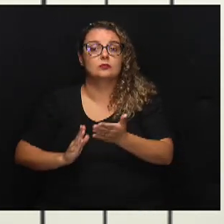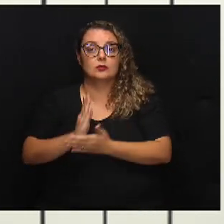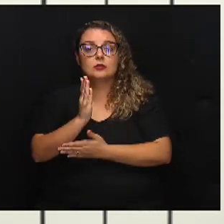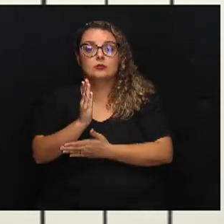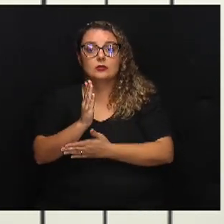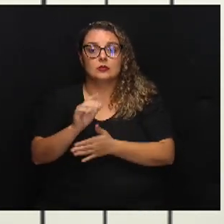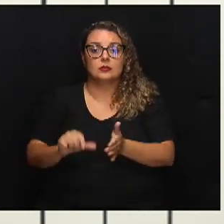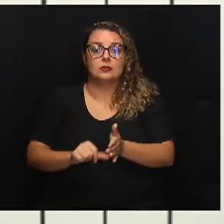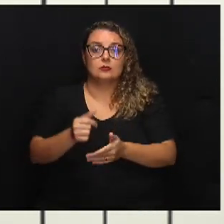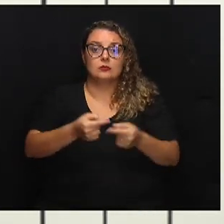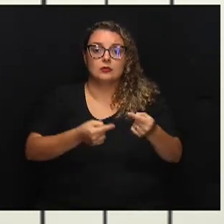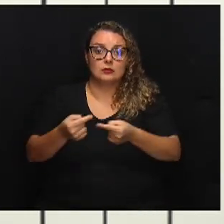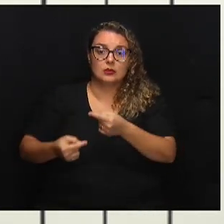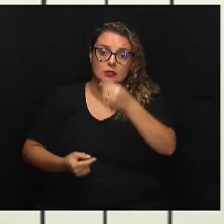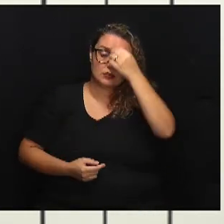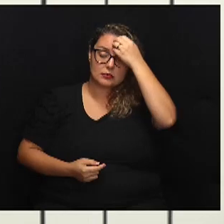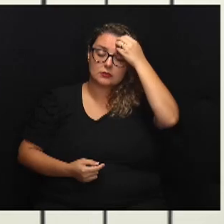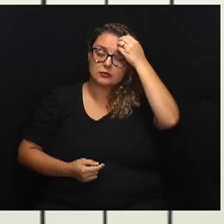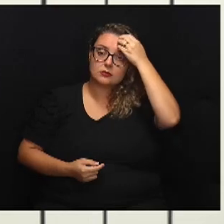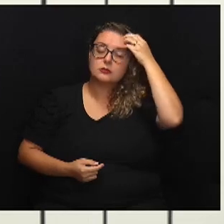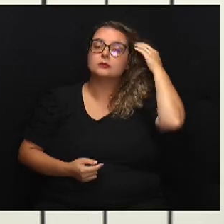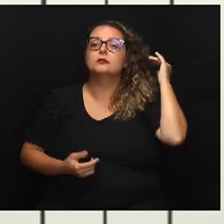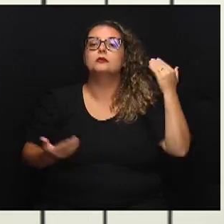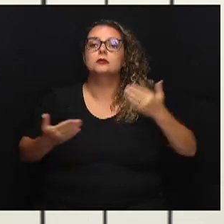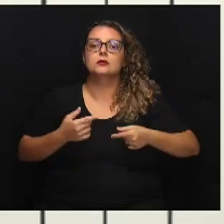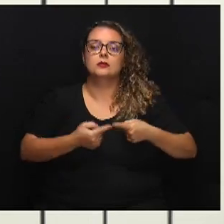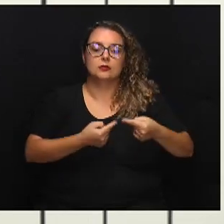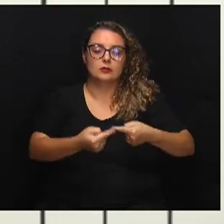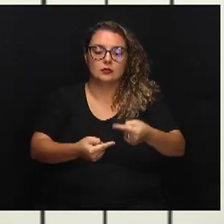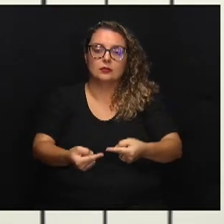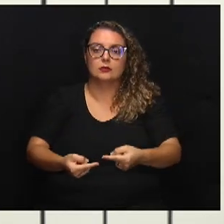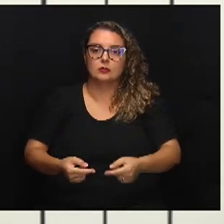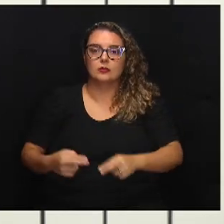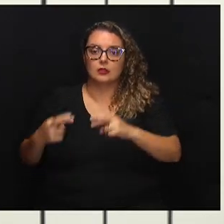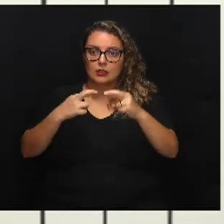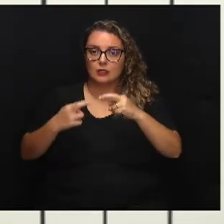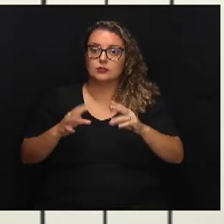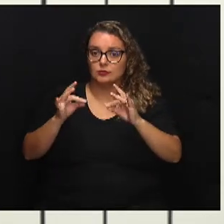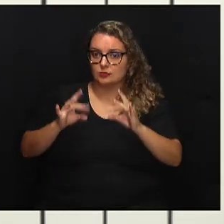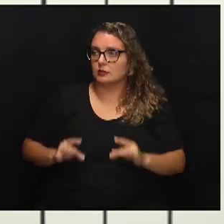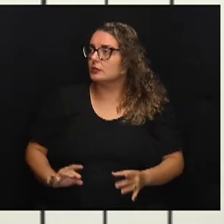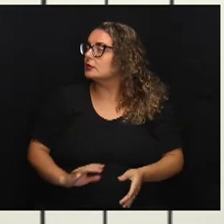em primeira discussão e agora passa pela análise do mérito.